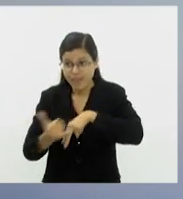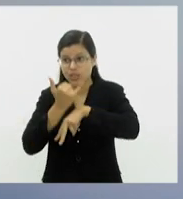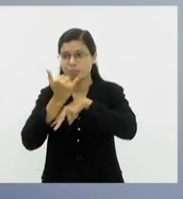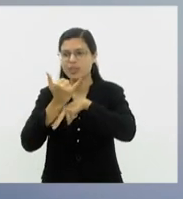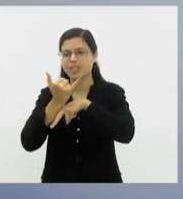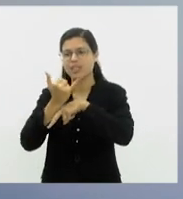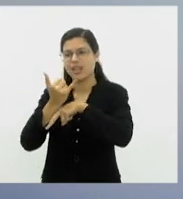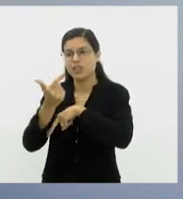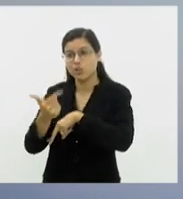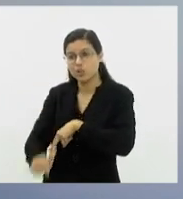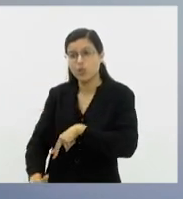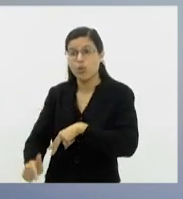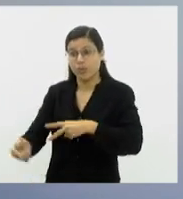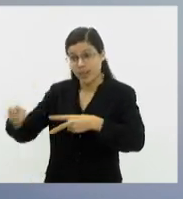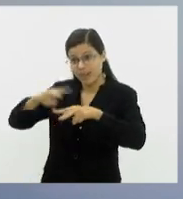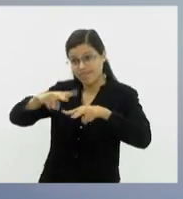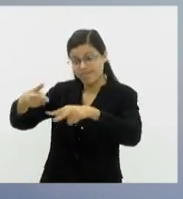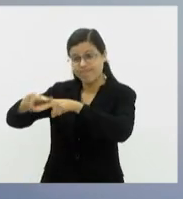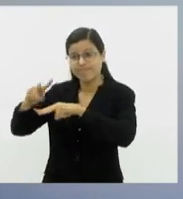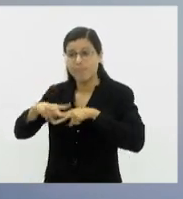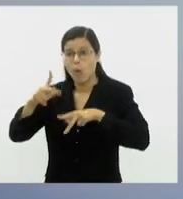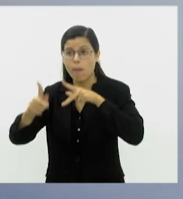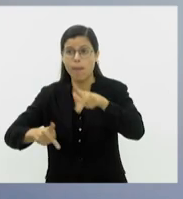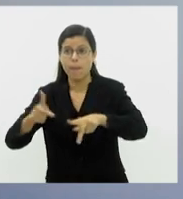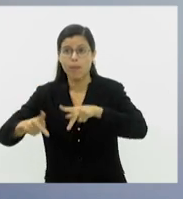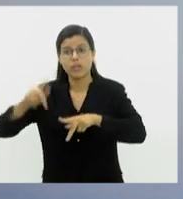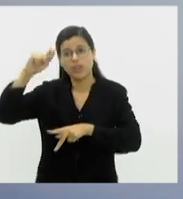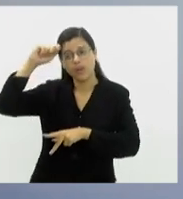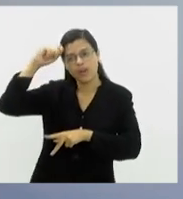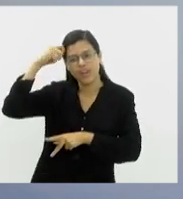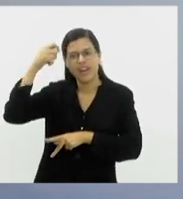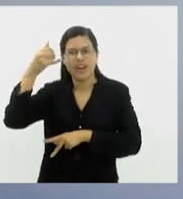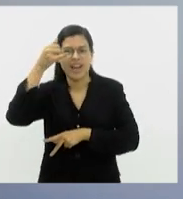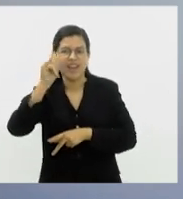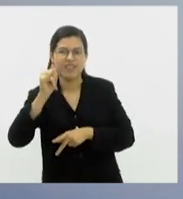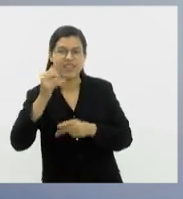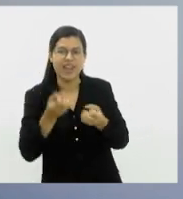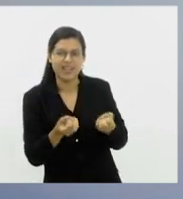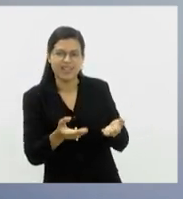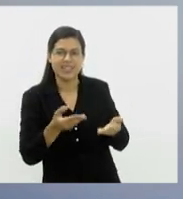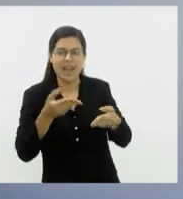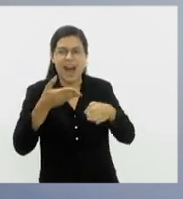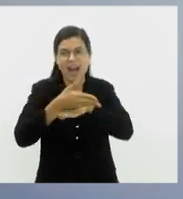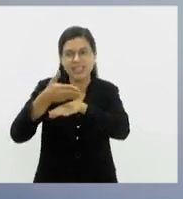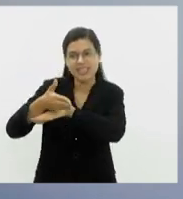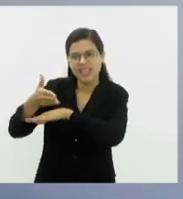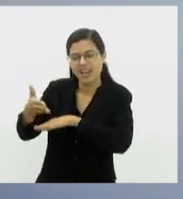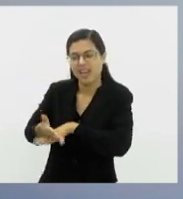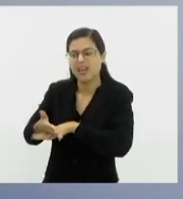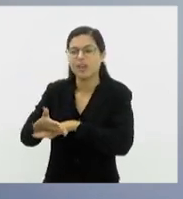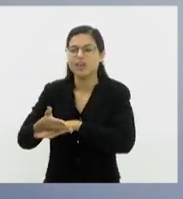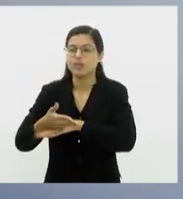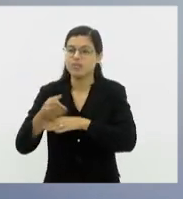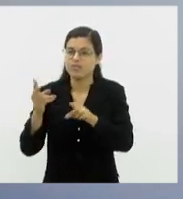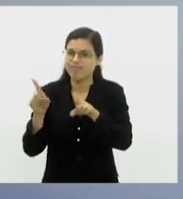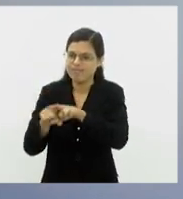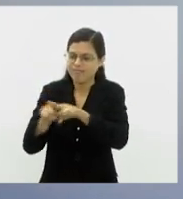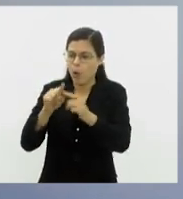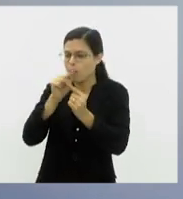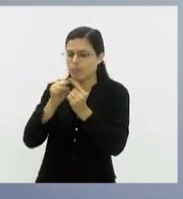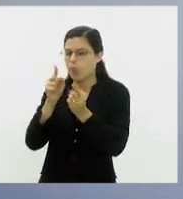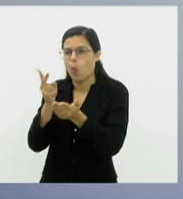revitimização negra para que nós não tivéssemos acesso a todos os fatores de de produção para que continuássemos no sistema de